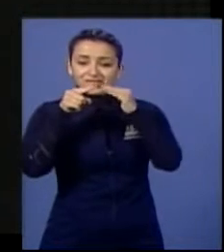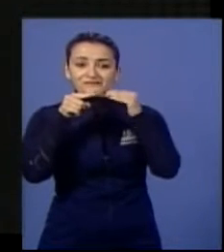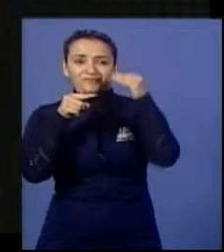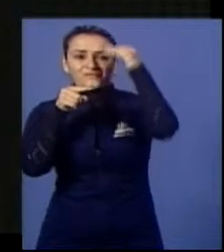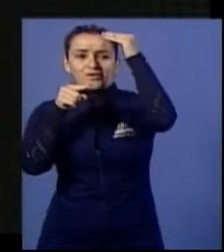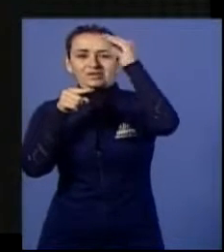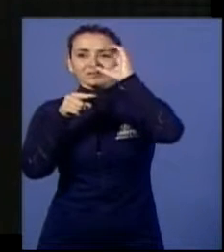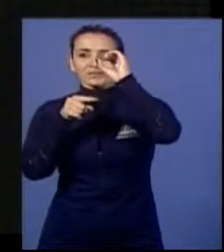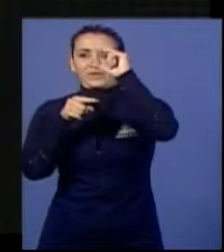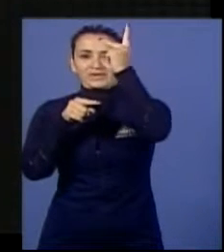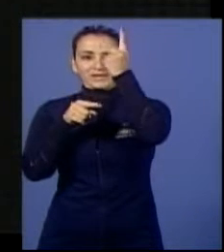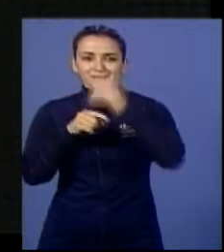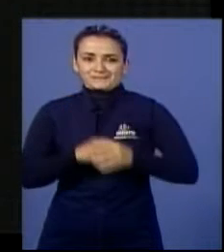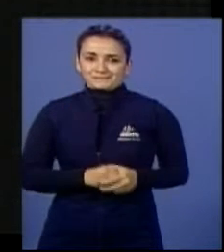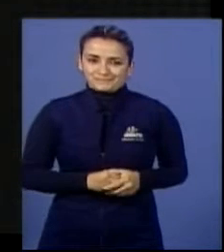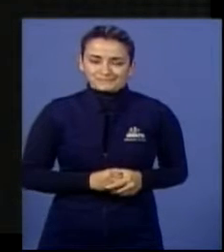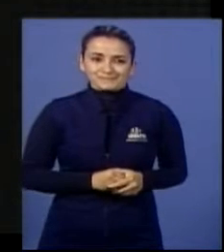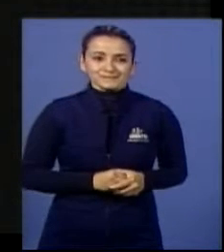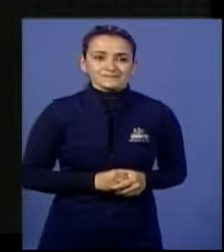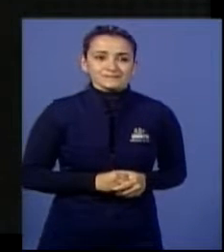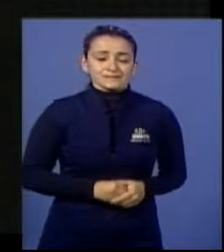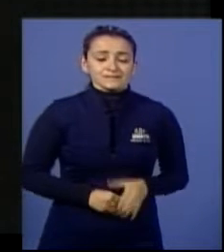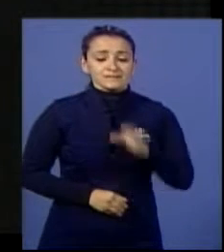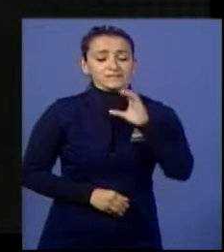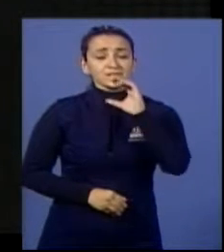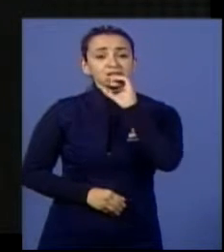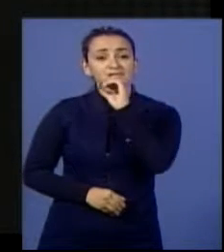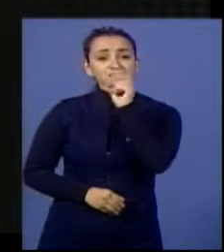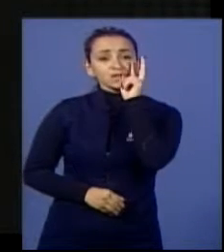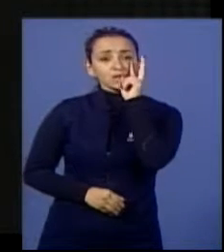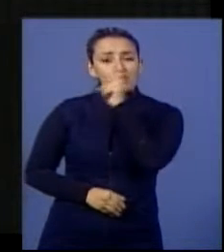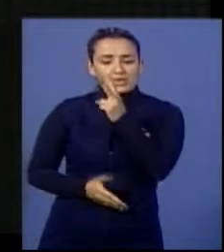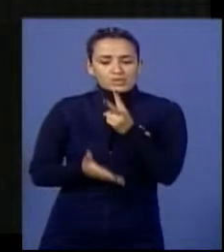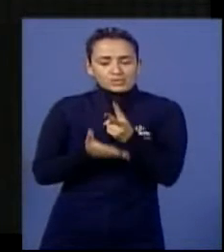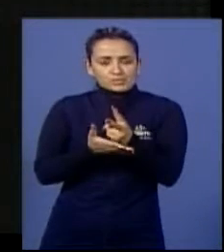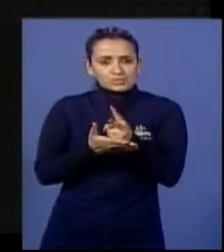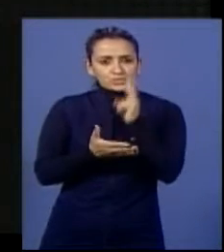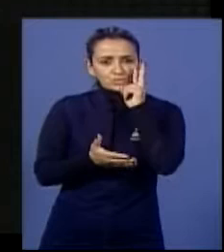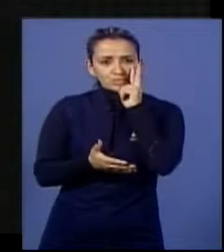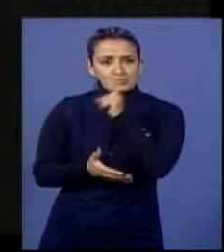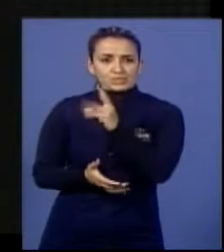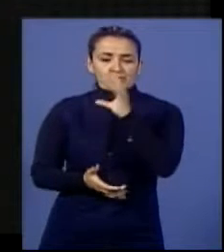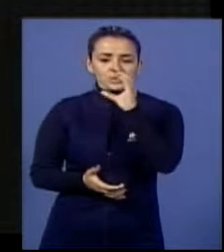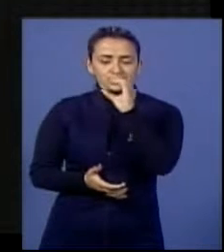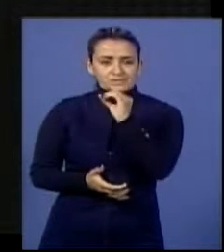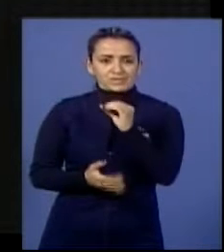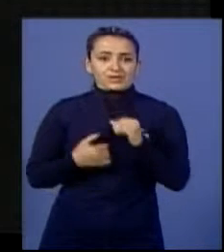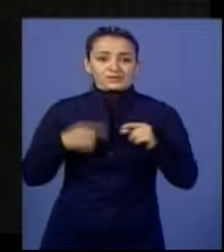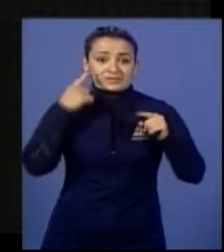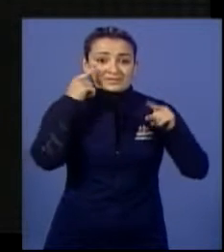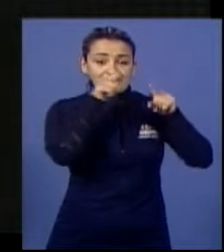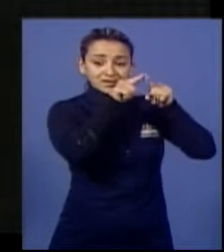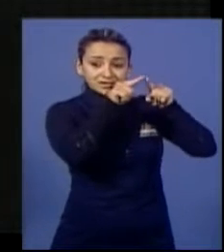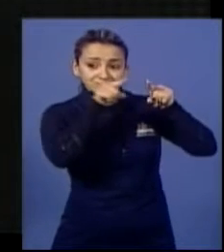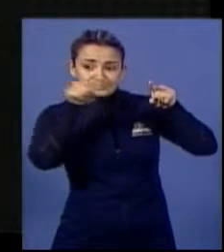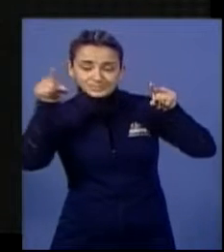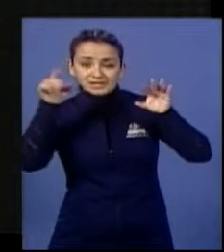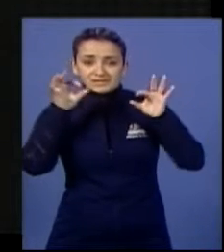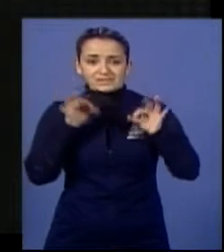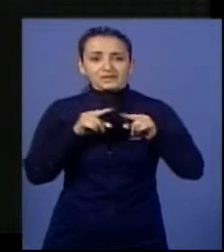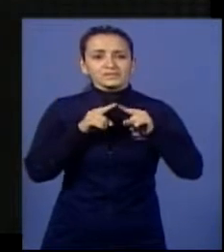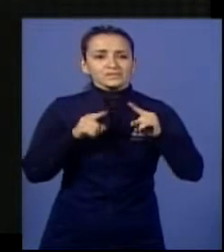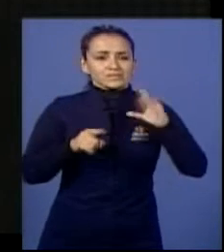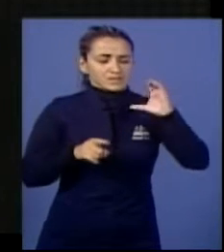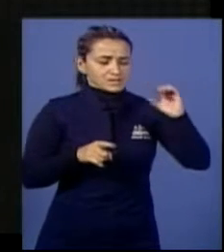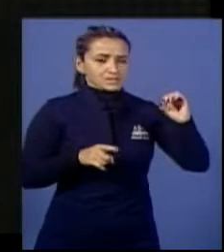cima. Ó. Daí vem CO. Ó, a fórmula continua aqui, ó. Não era para ficar desse jeito, mas ficar. CO, já